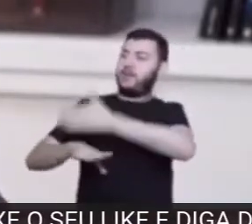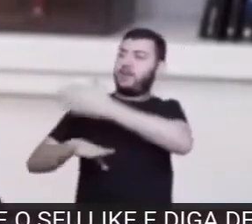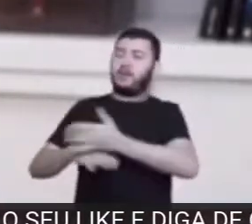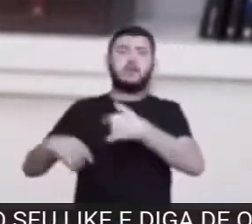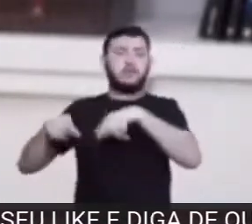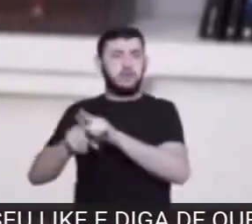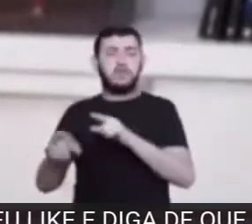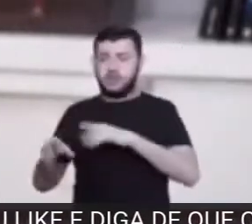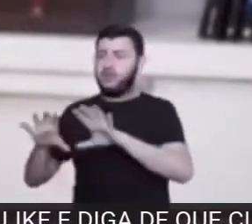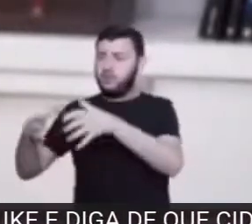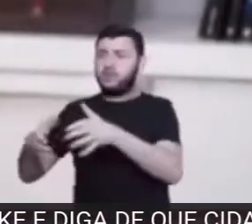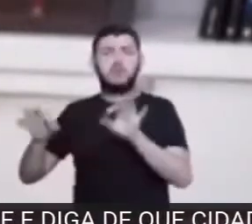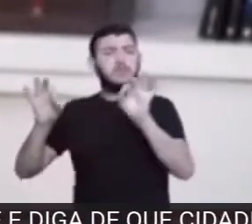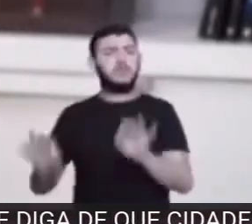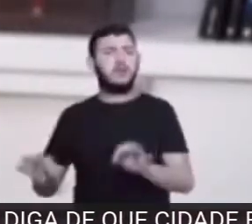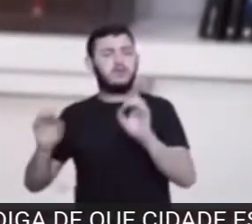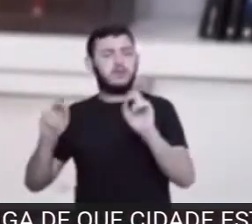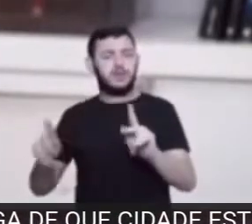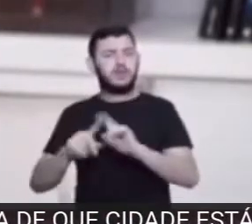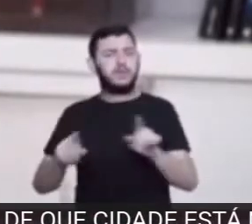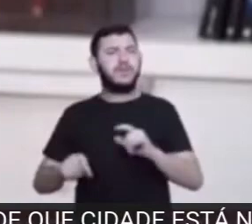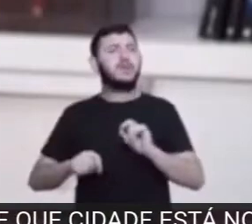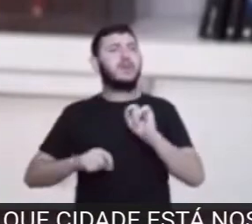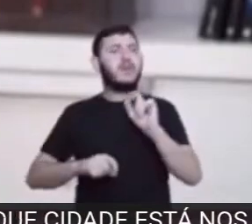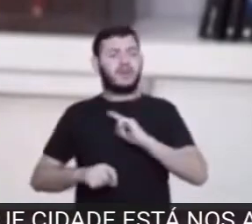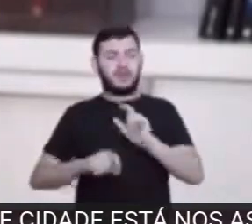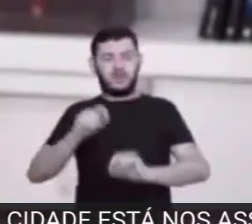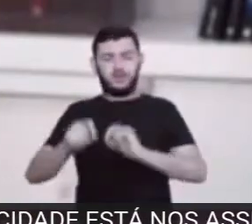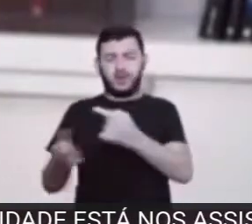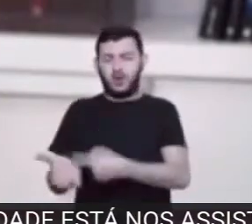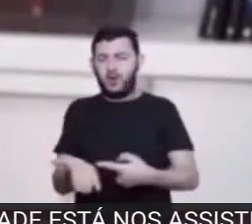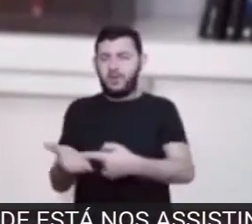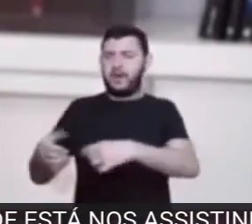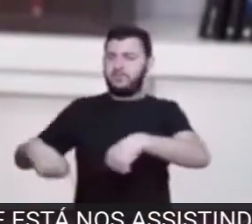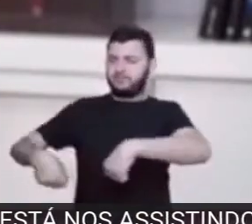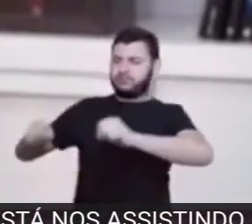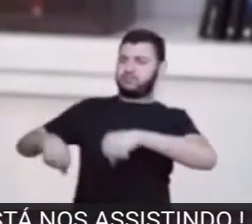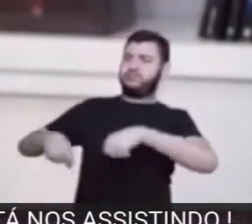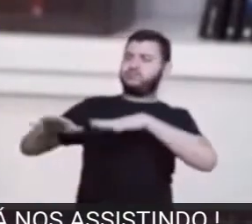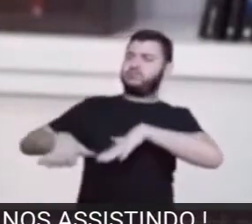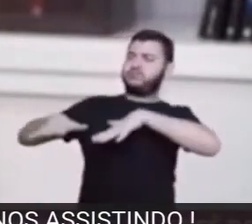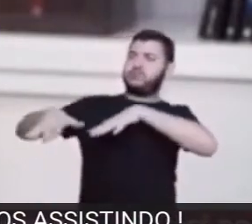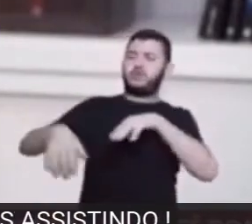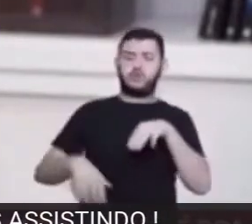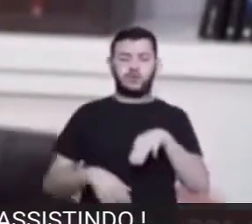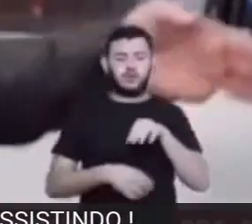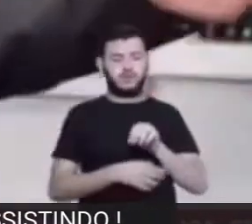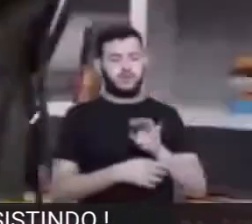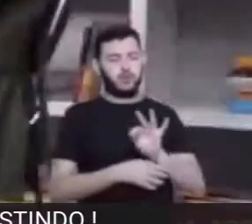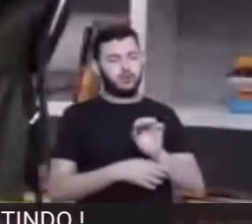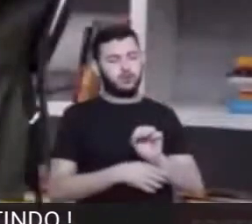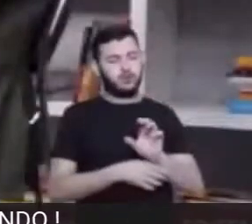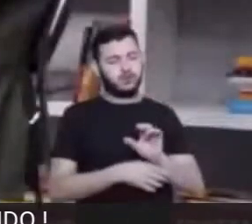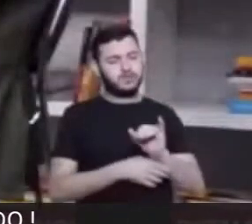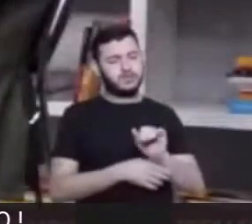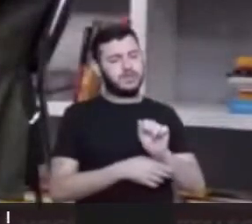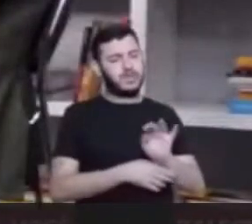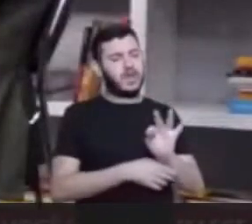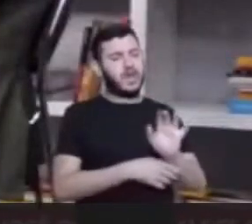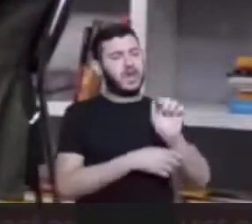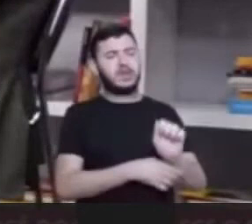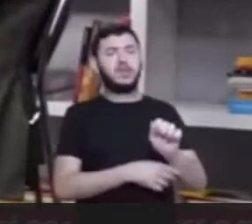a manifestação... Motociata. Até para fazer a motociata dele, por que que ele fez isso? Porque ele tem um